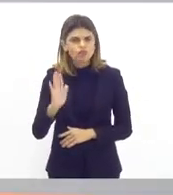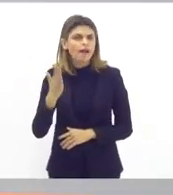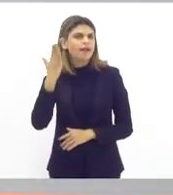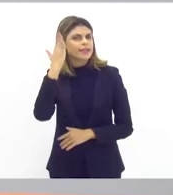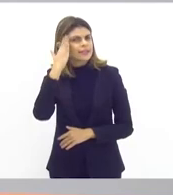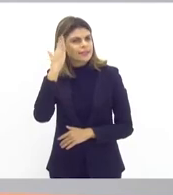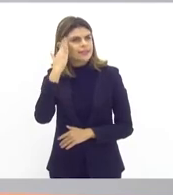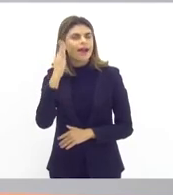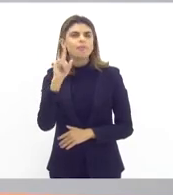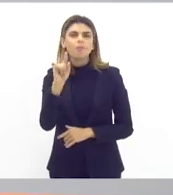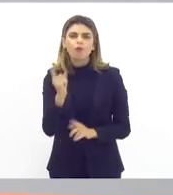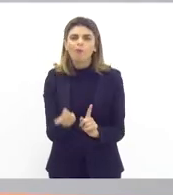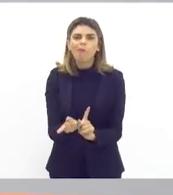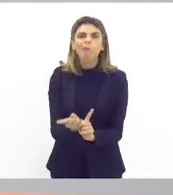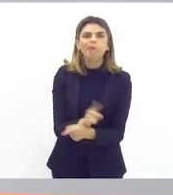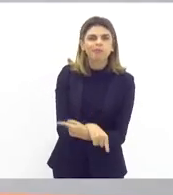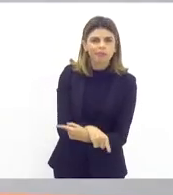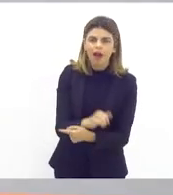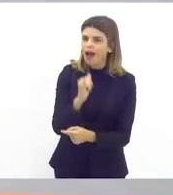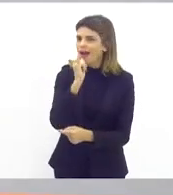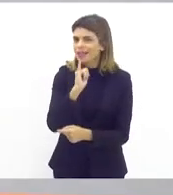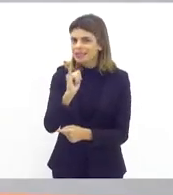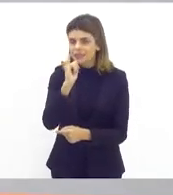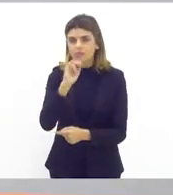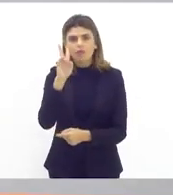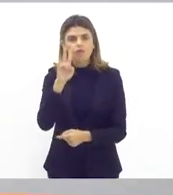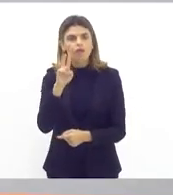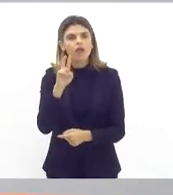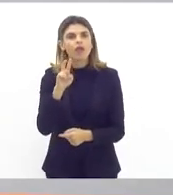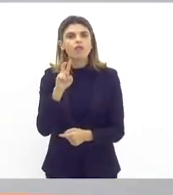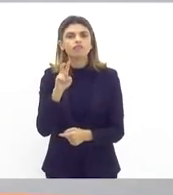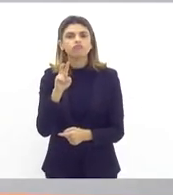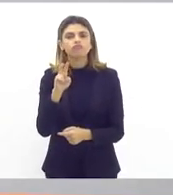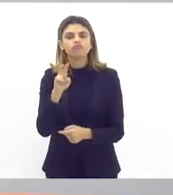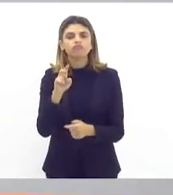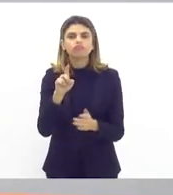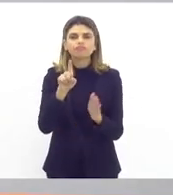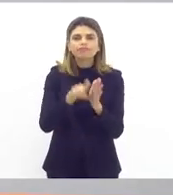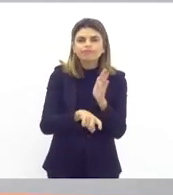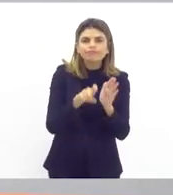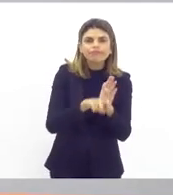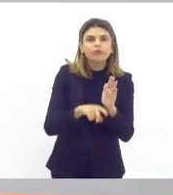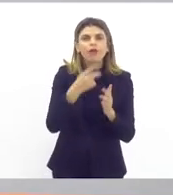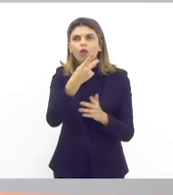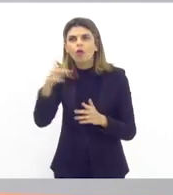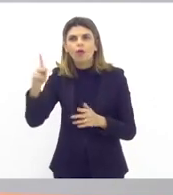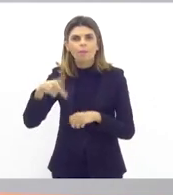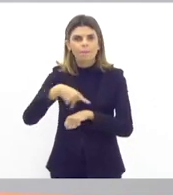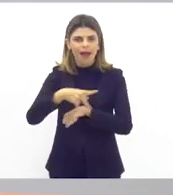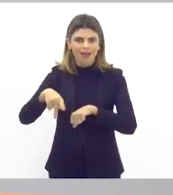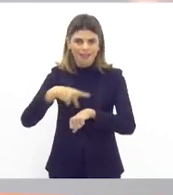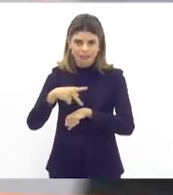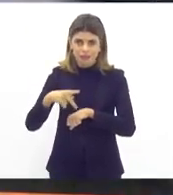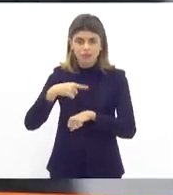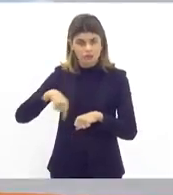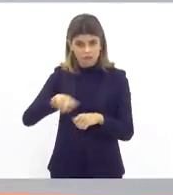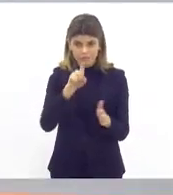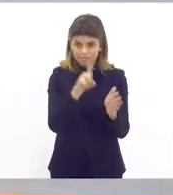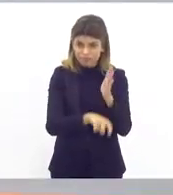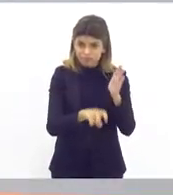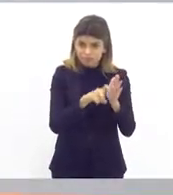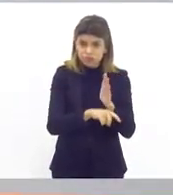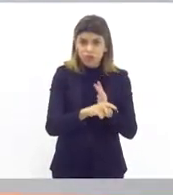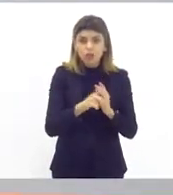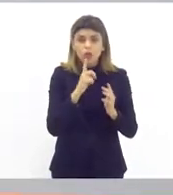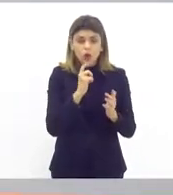está um pouco invertida quando você olha a tributação em outros países. Nós tributamos muito o